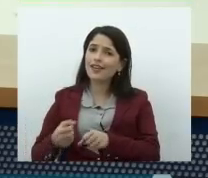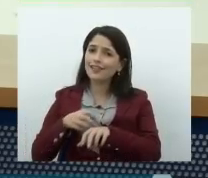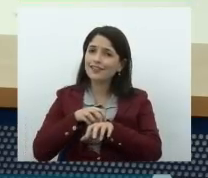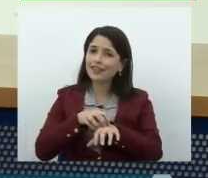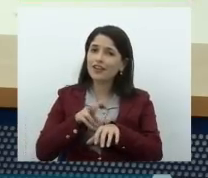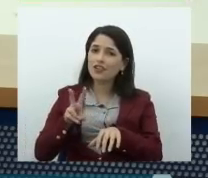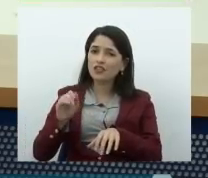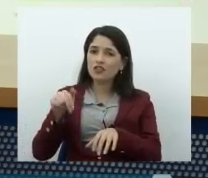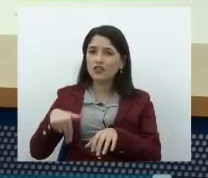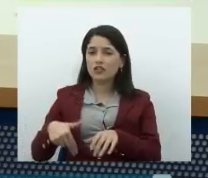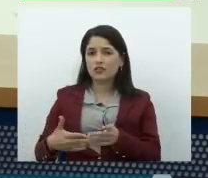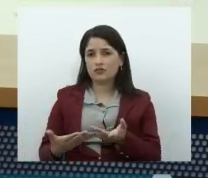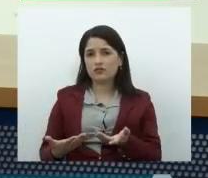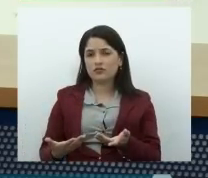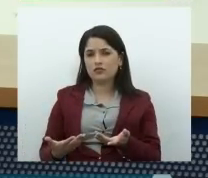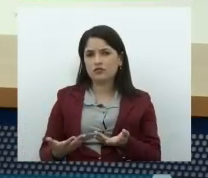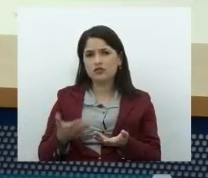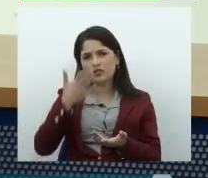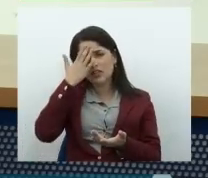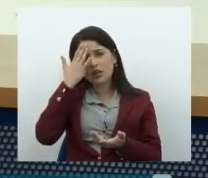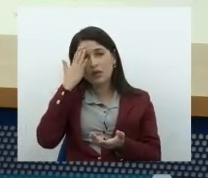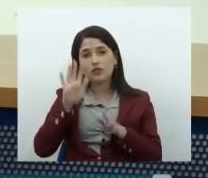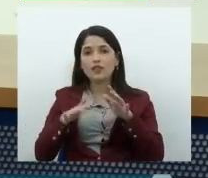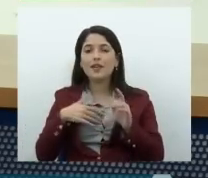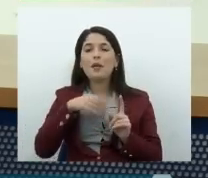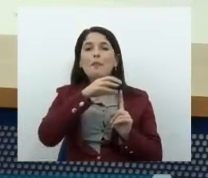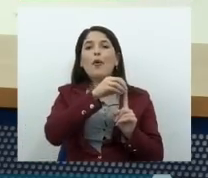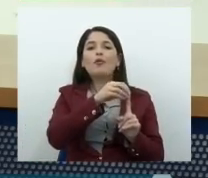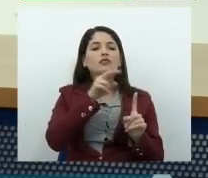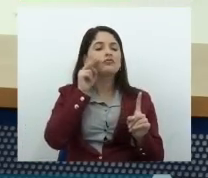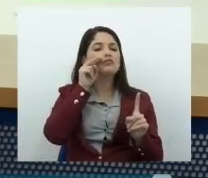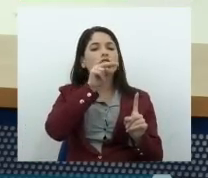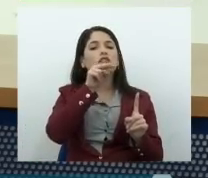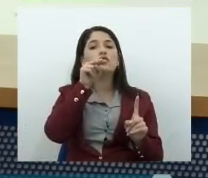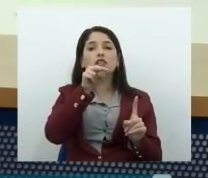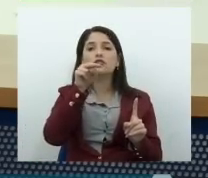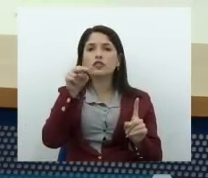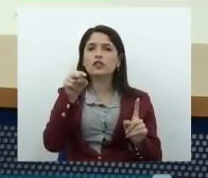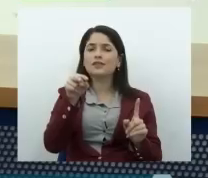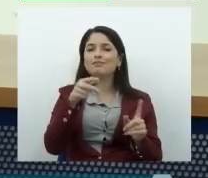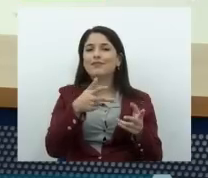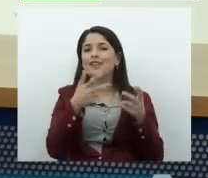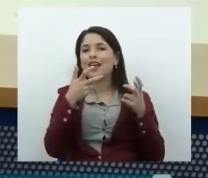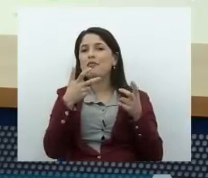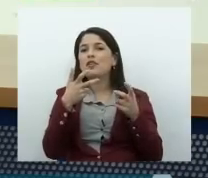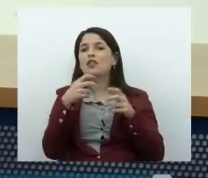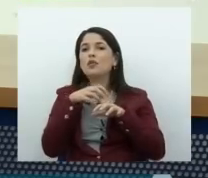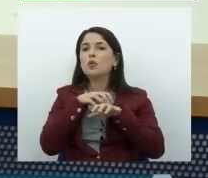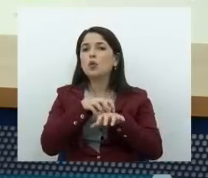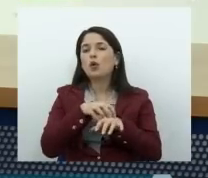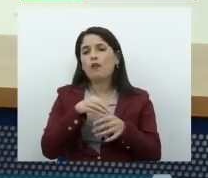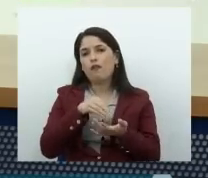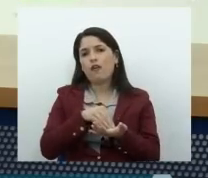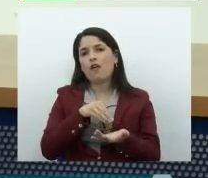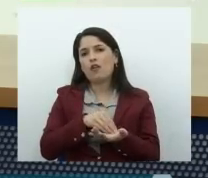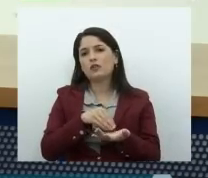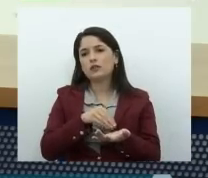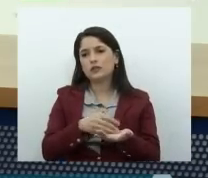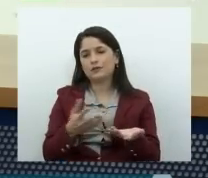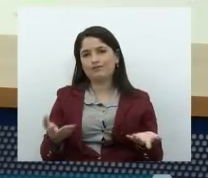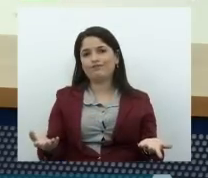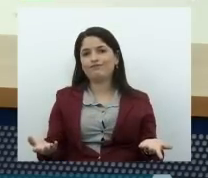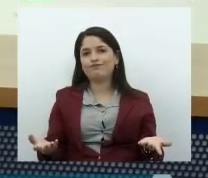por exemplo, você vê que este transporte faz falta. Você vai para esses grandes rincões da cidade, você